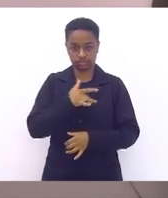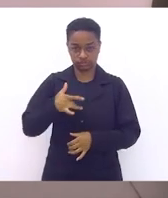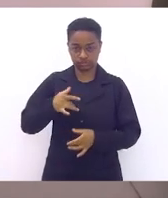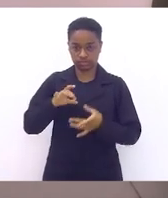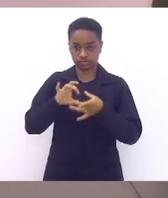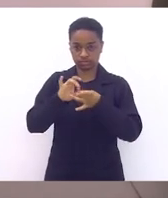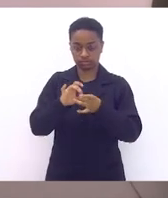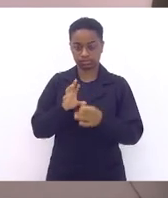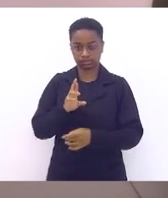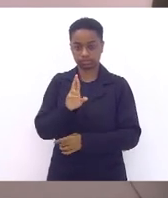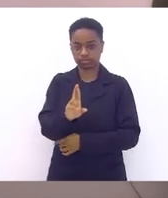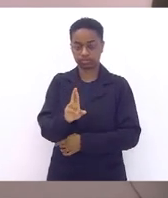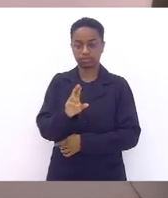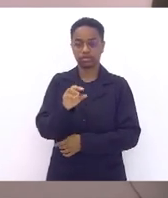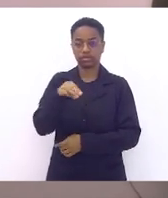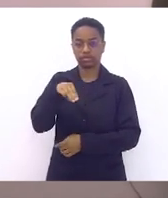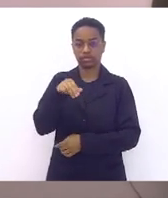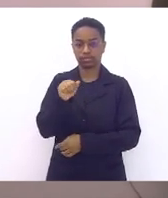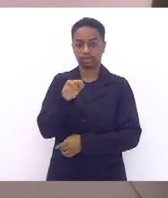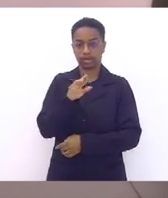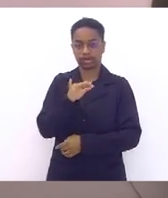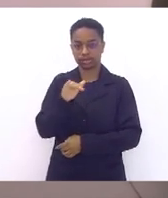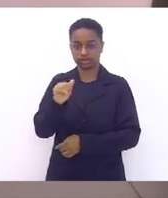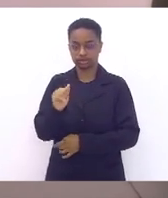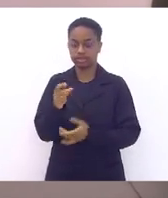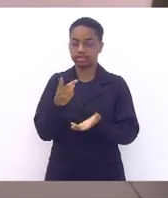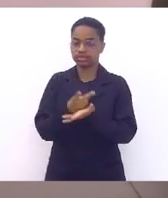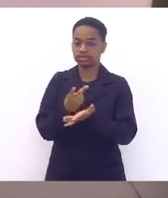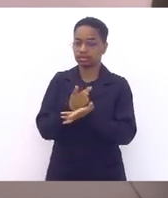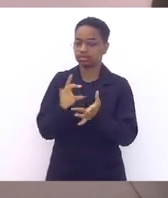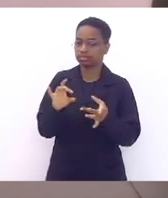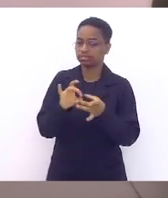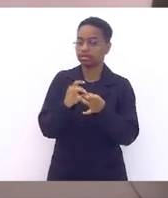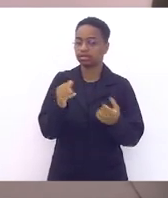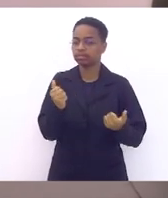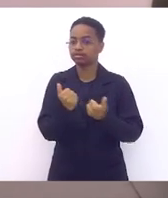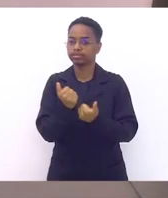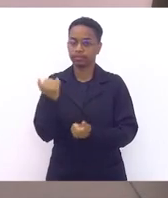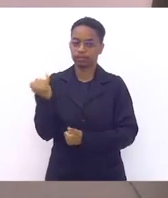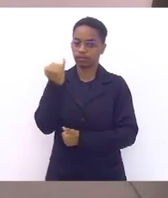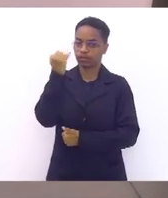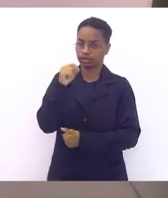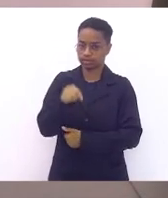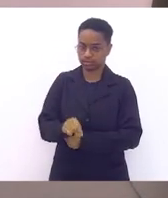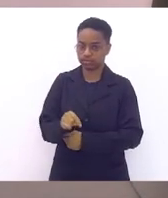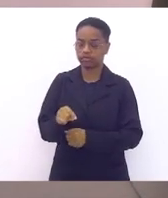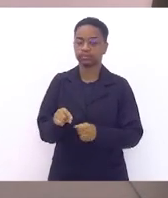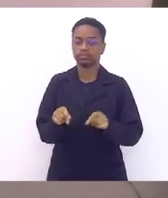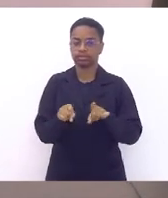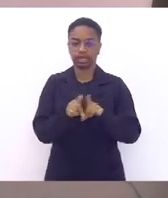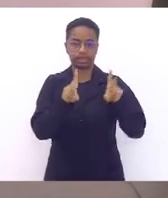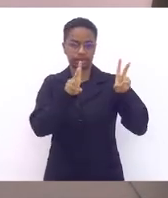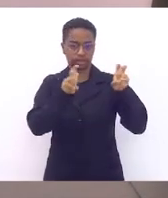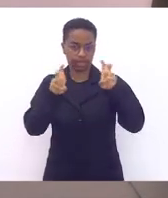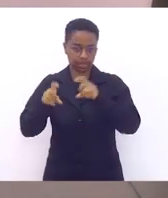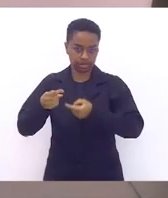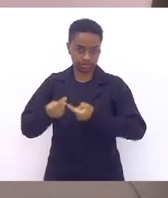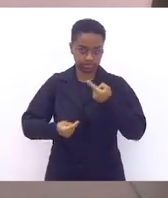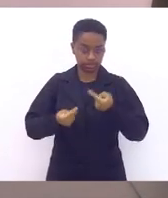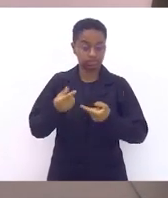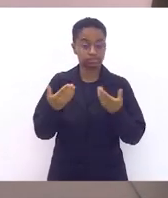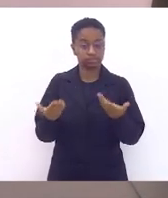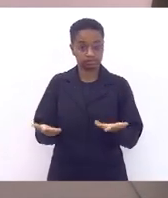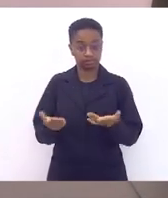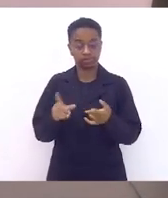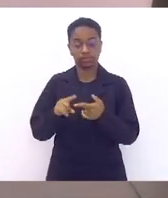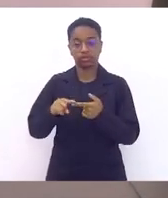Márcia Lustosa, sempre foi um aliado importante dessa casa e desses temas. Então, em seguida, a